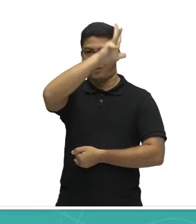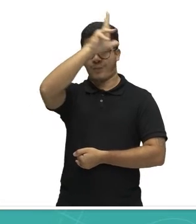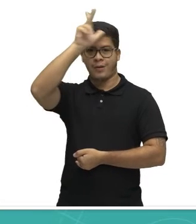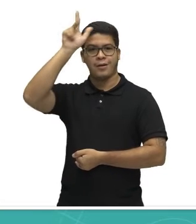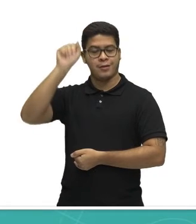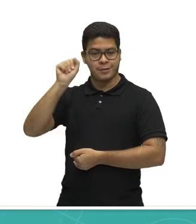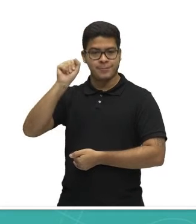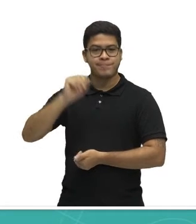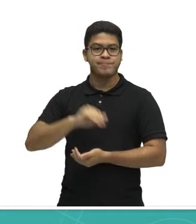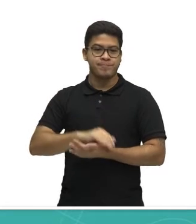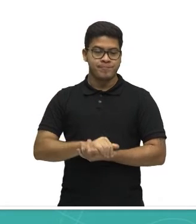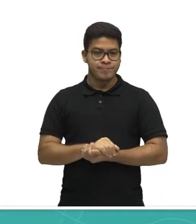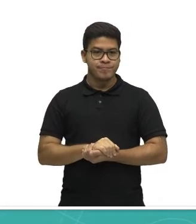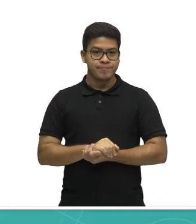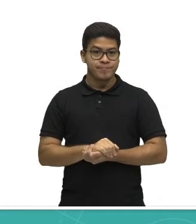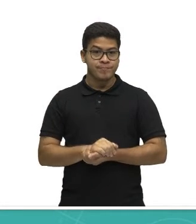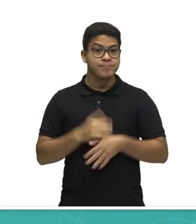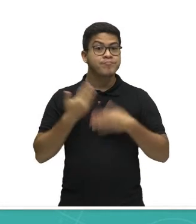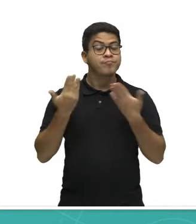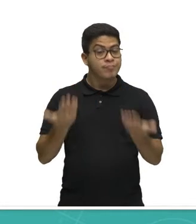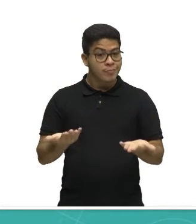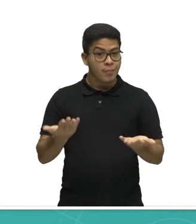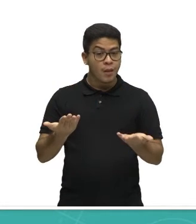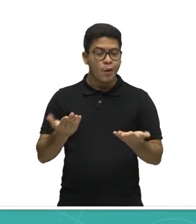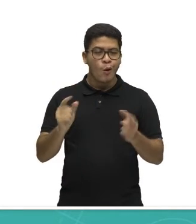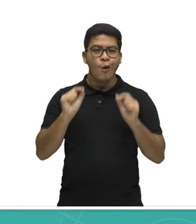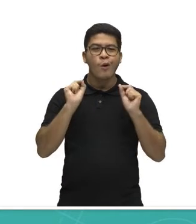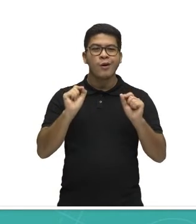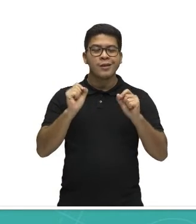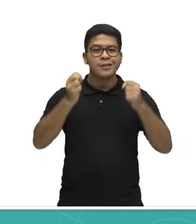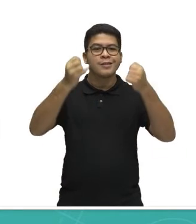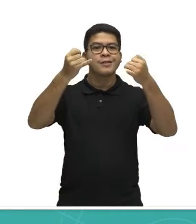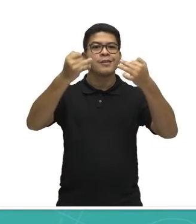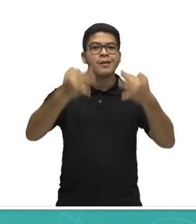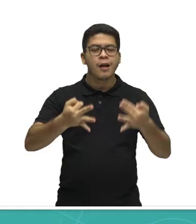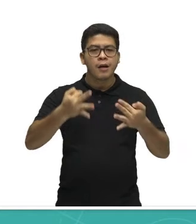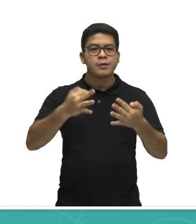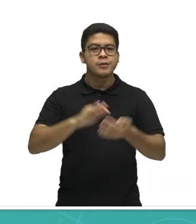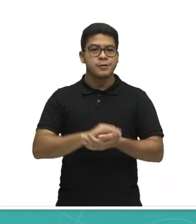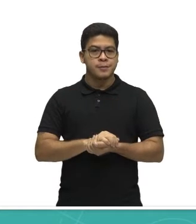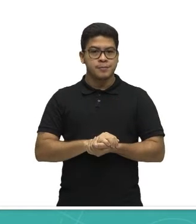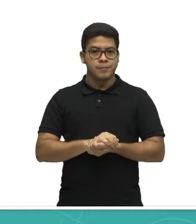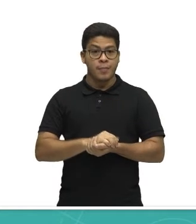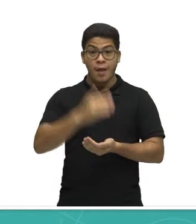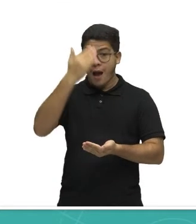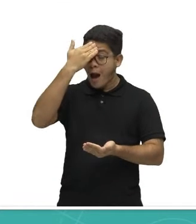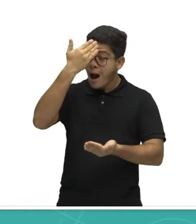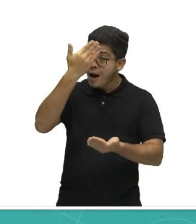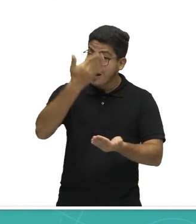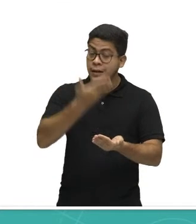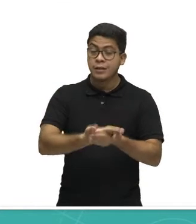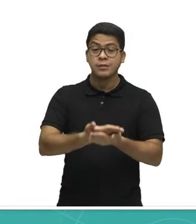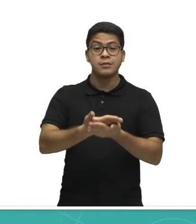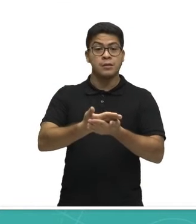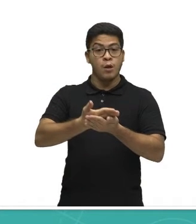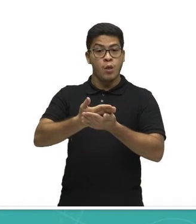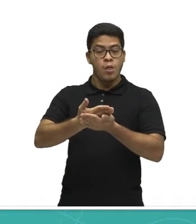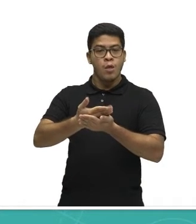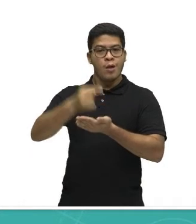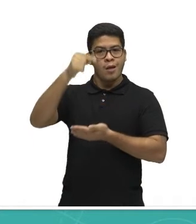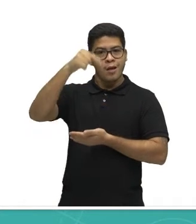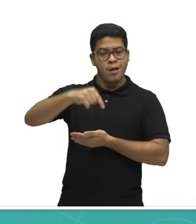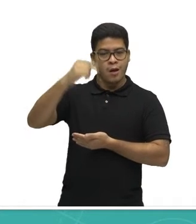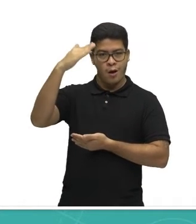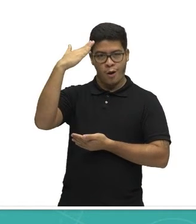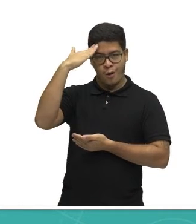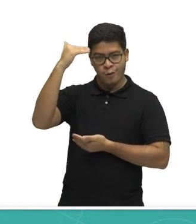brincavam muito. Bem, agora nós vamos falar sobre as crenças populares. No início da aula que eu falei, tenho certeza que algum de